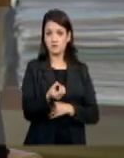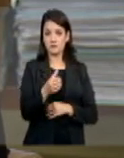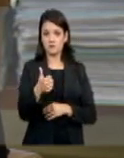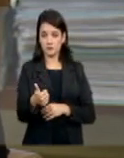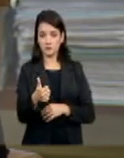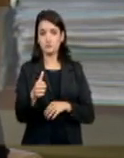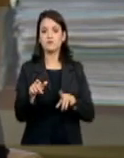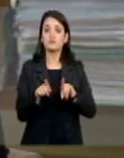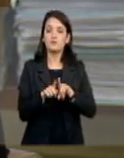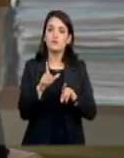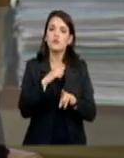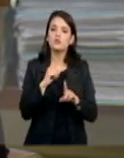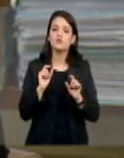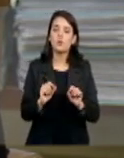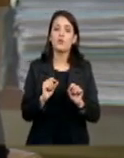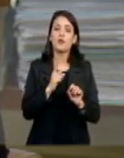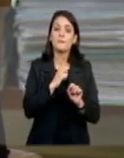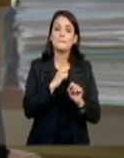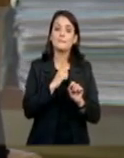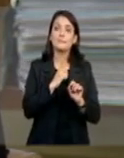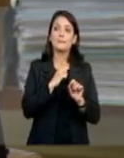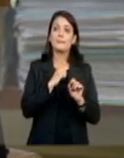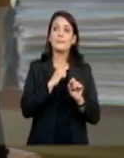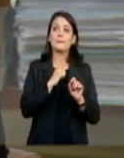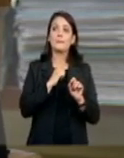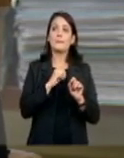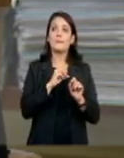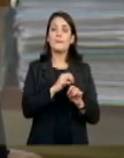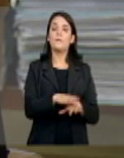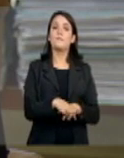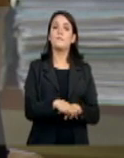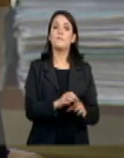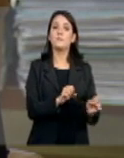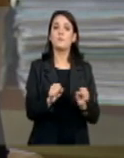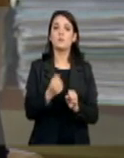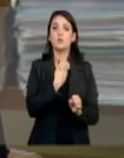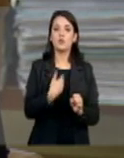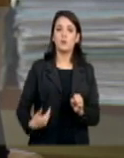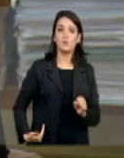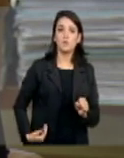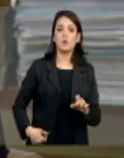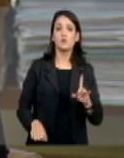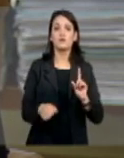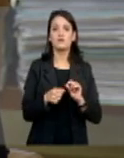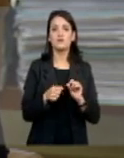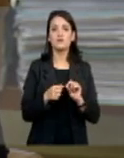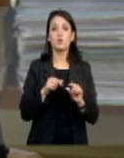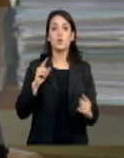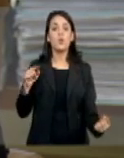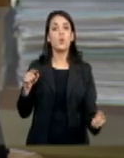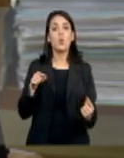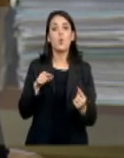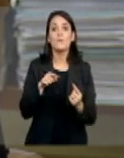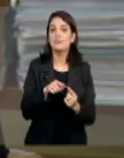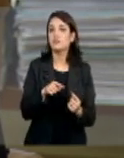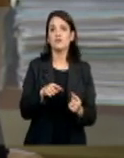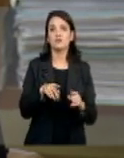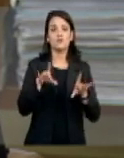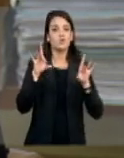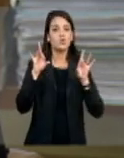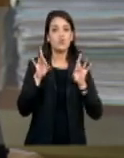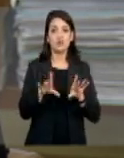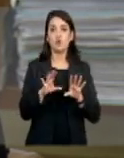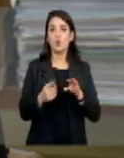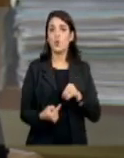ordem a viabilizar o poder público a proceder com finalidade eminentemente exclusivamente